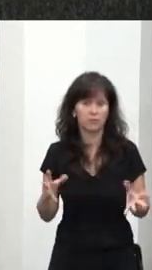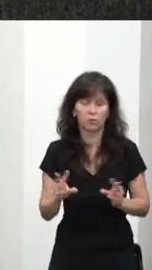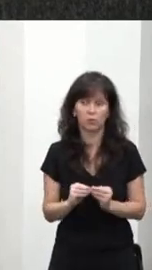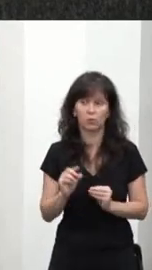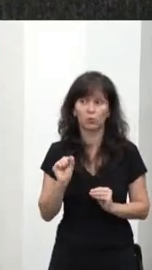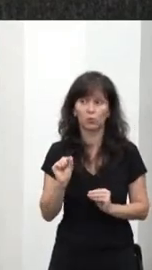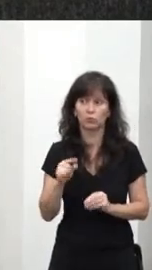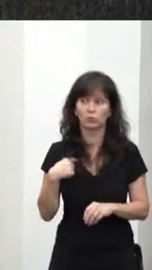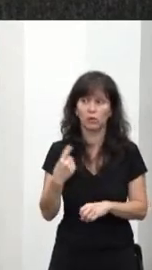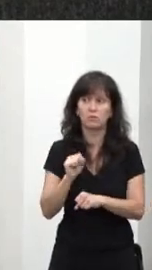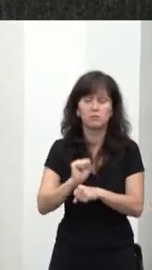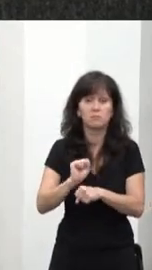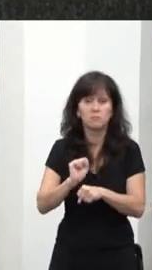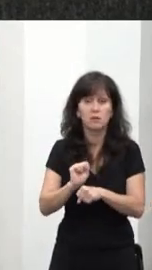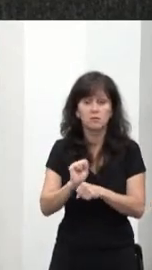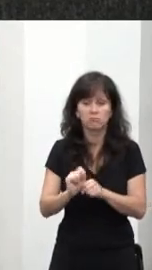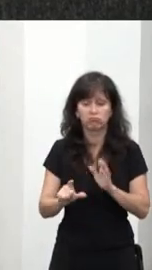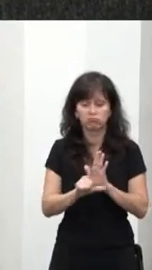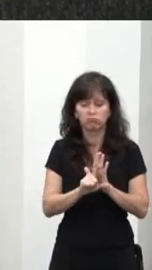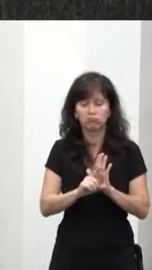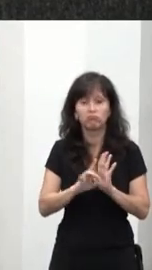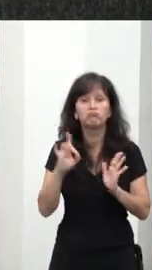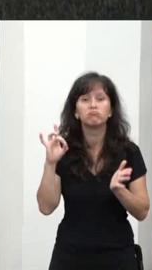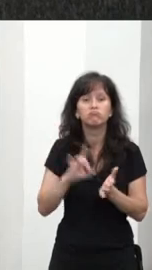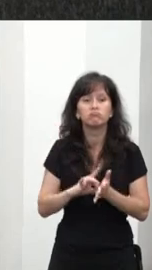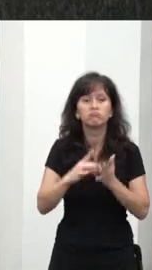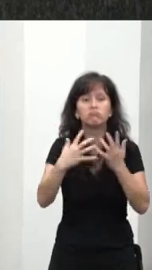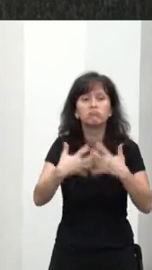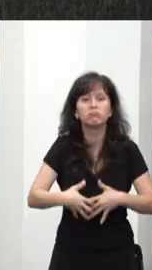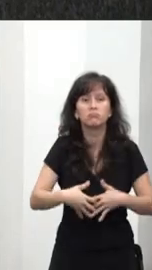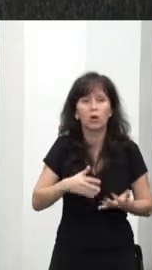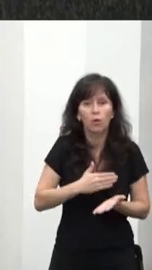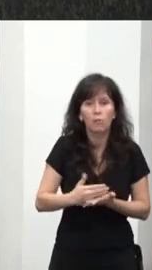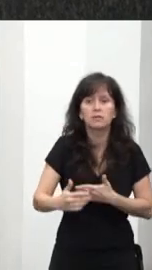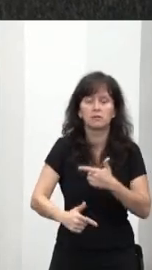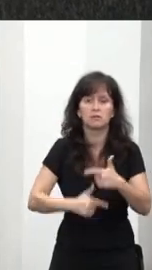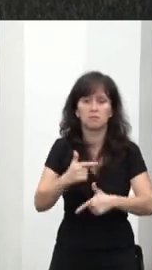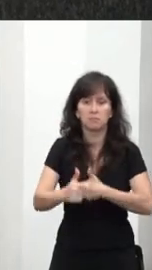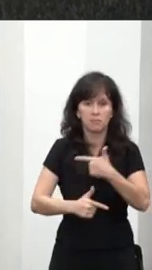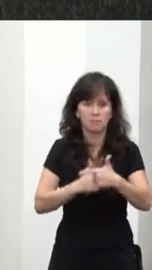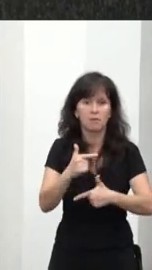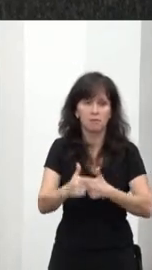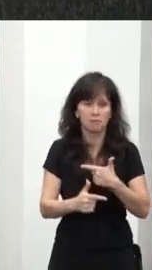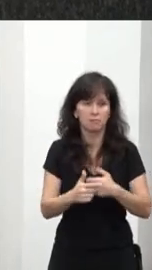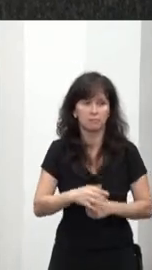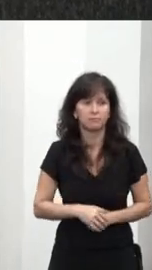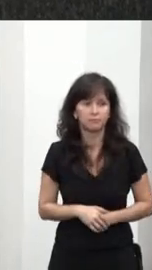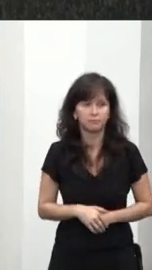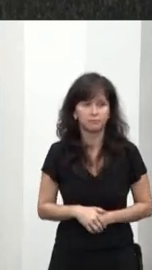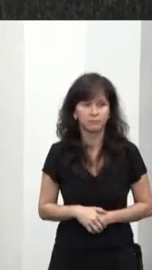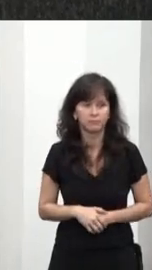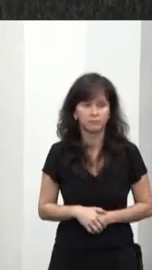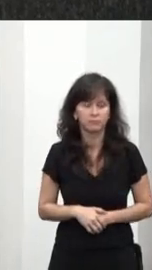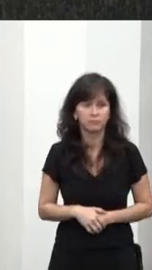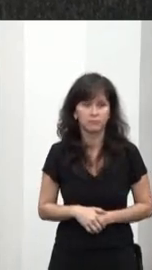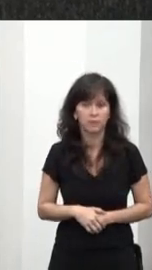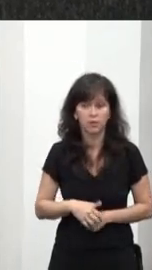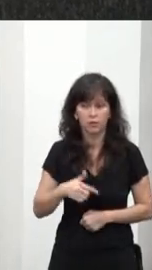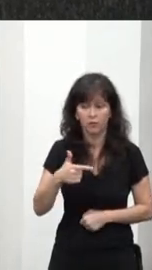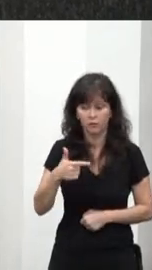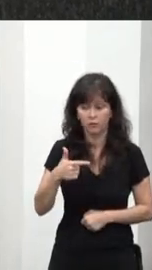ao regulamentação para poder começar a trabalhar né dentro de dos 21